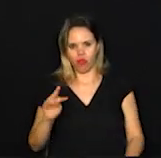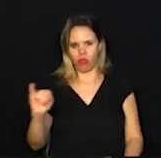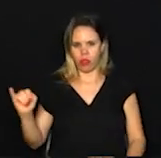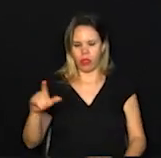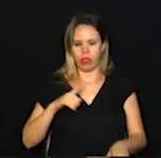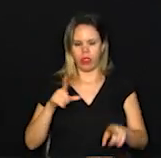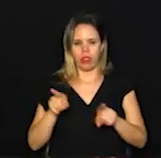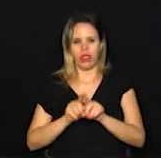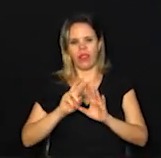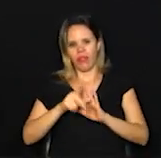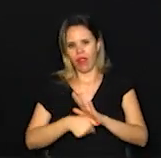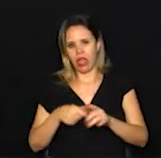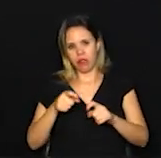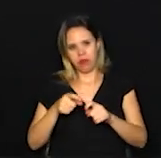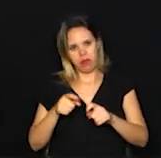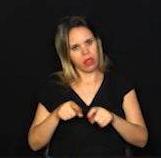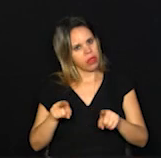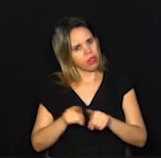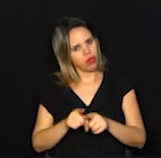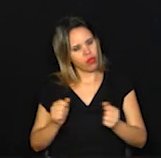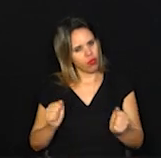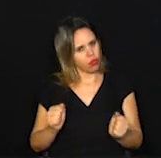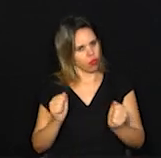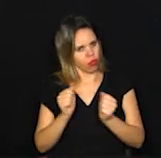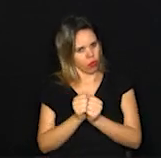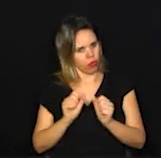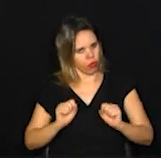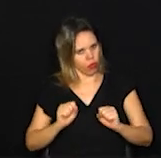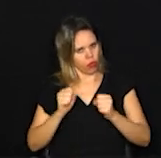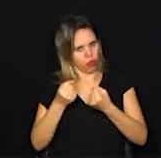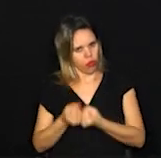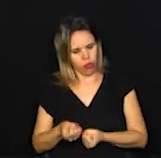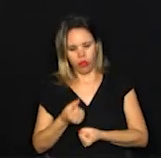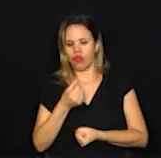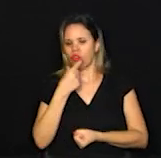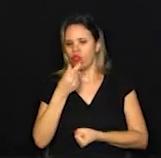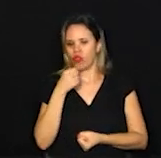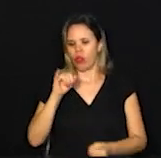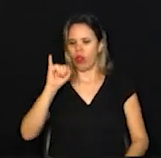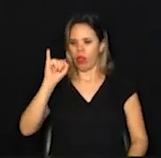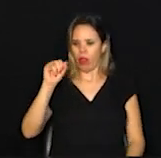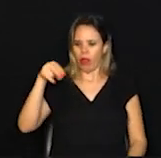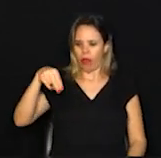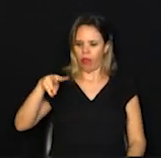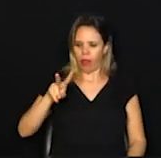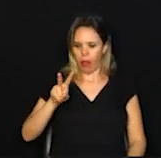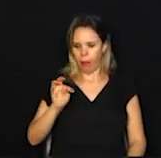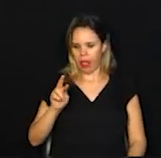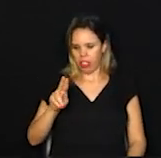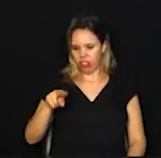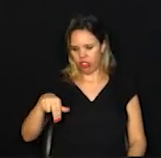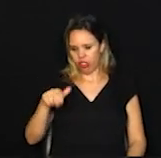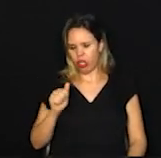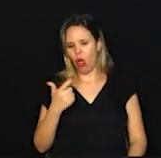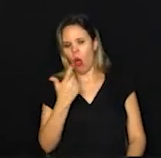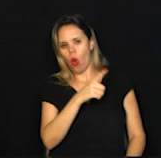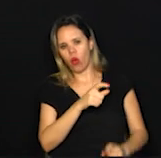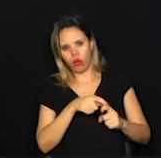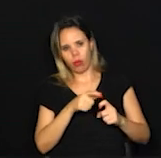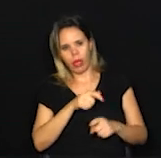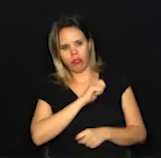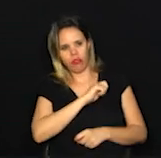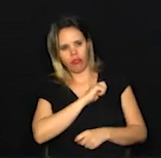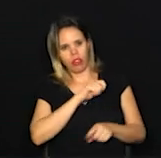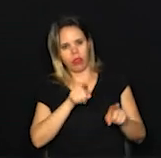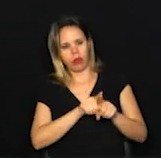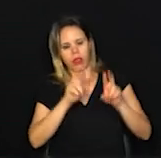Dr. Pierre Corey, que também está junto defendendo a ivermectina. Temos o Dr. Thomas Borod, da Austrália, que é um médico